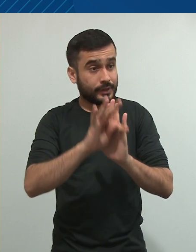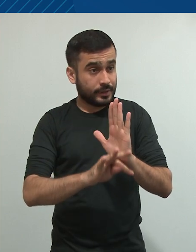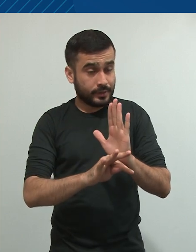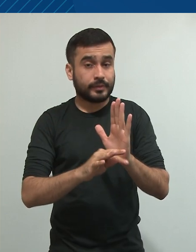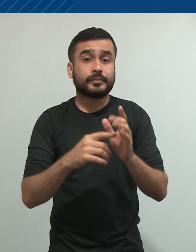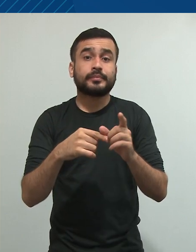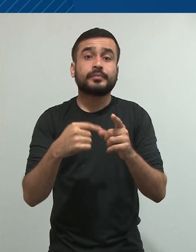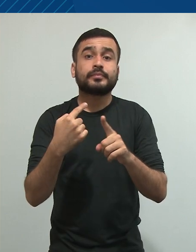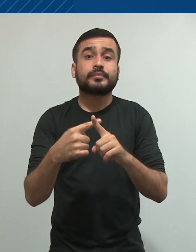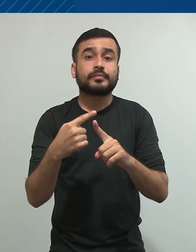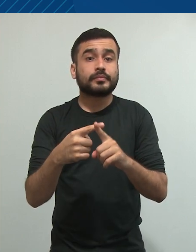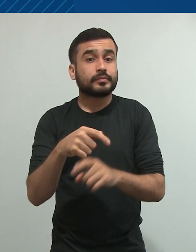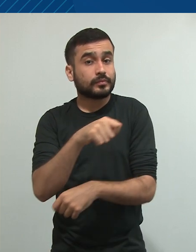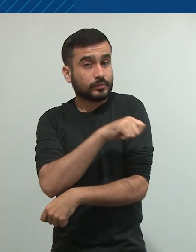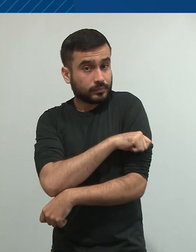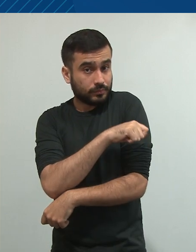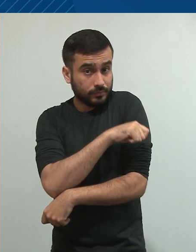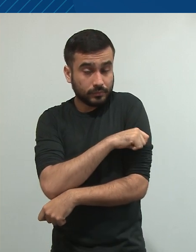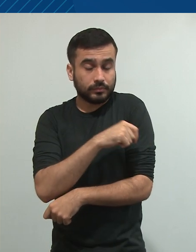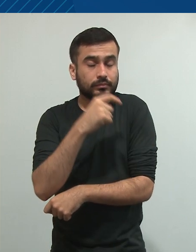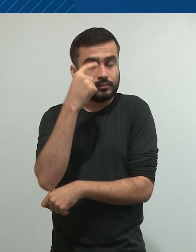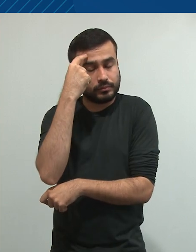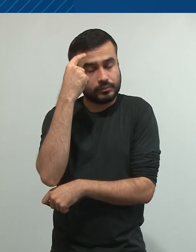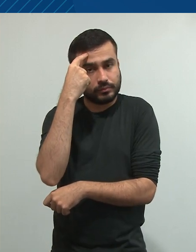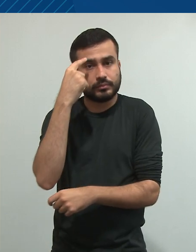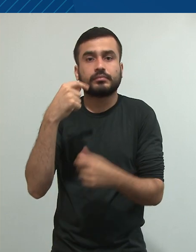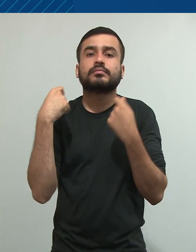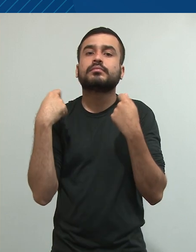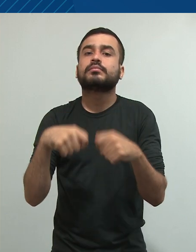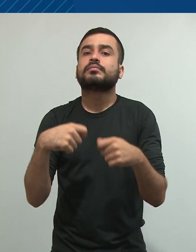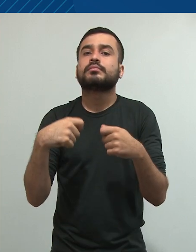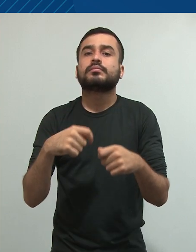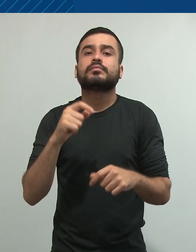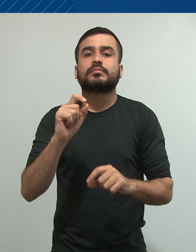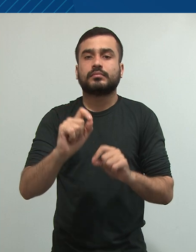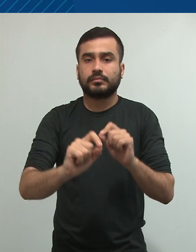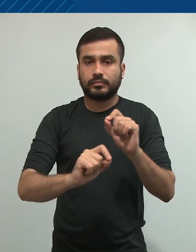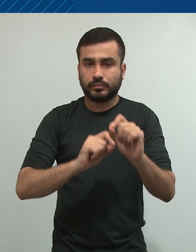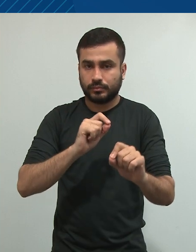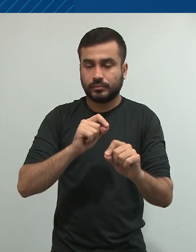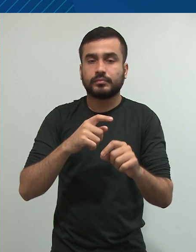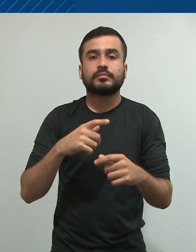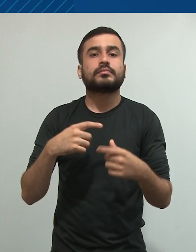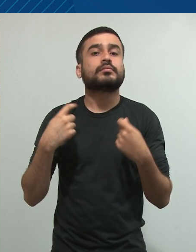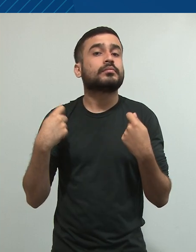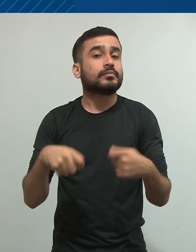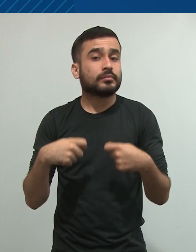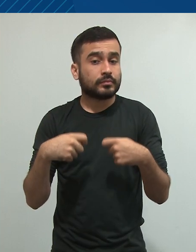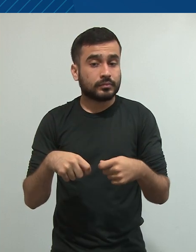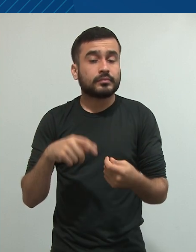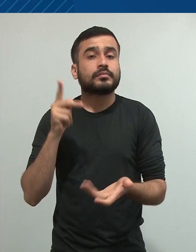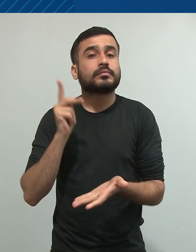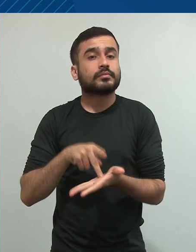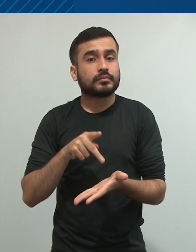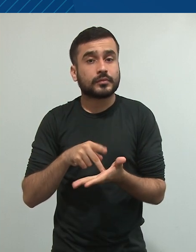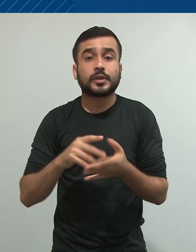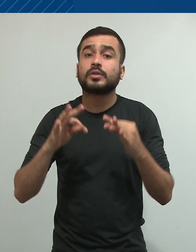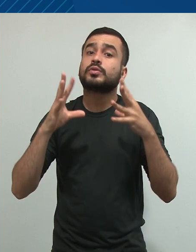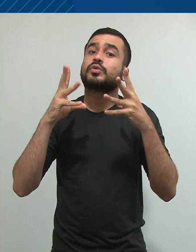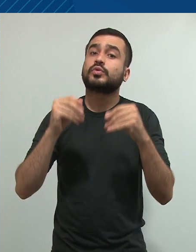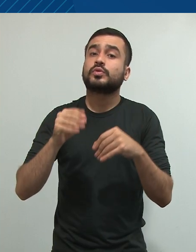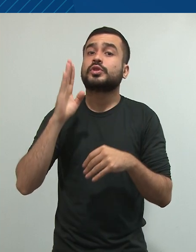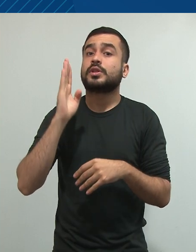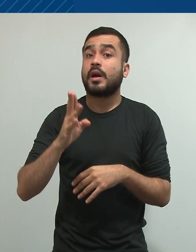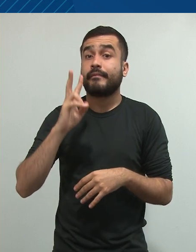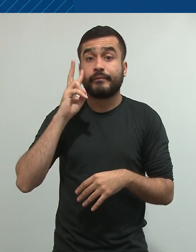esse aluno ele precisa ter em mente, como autor, que ele precisa repassar aquilo que ele viu de